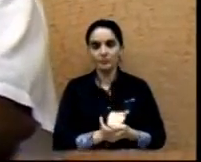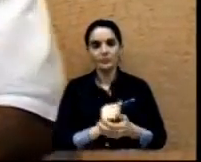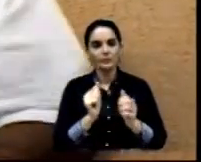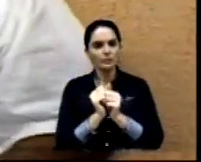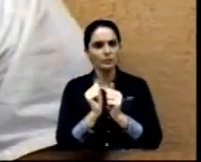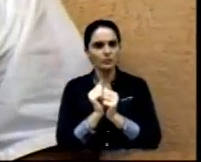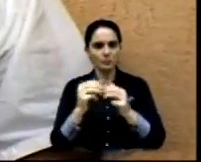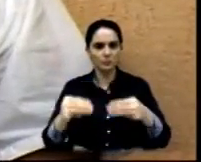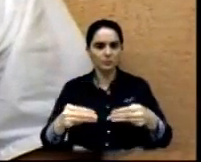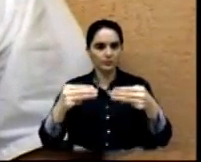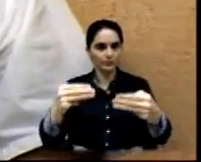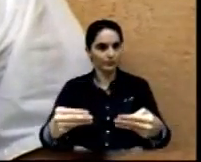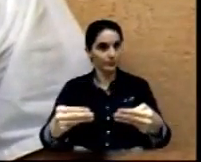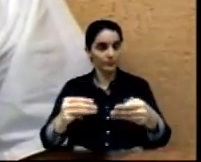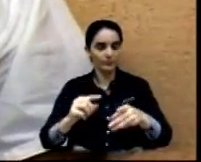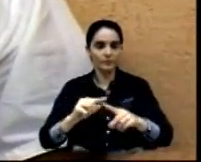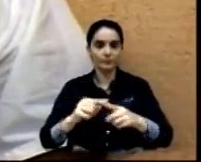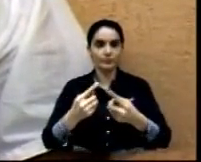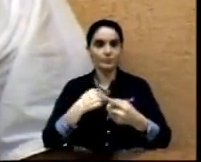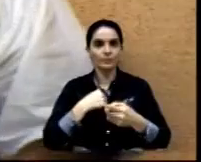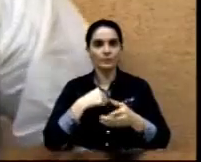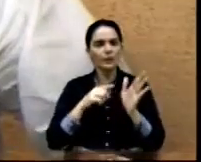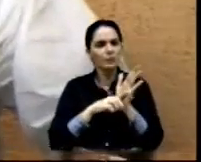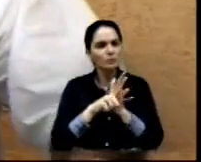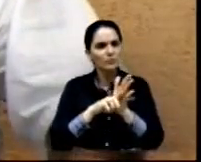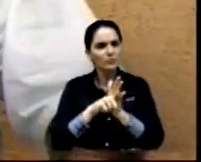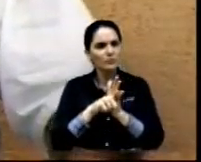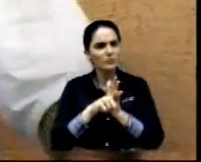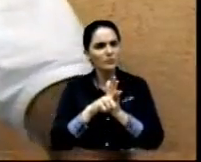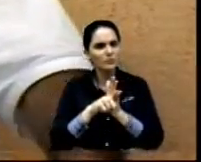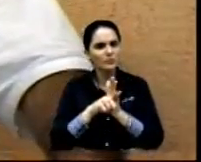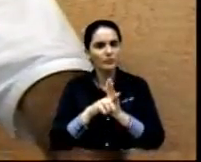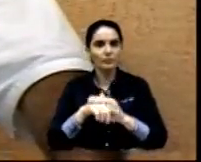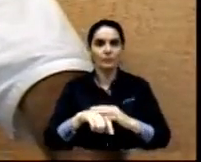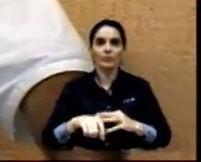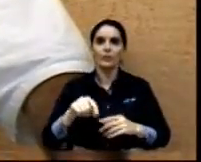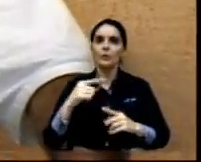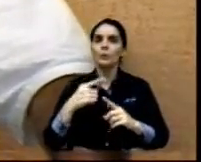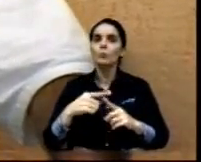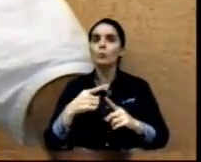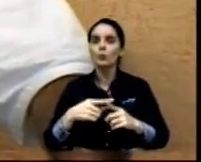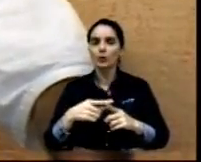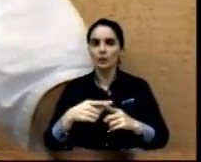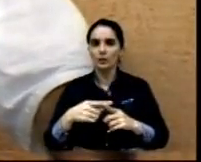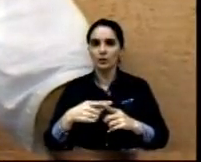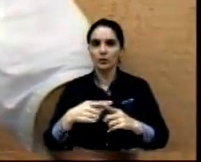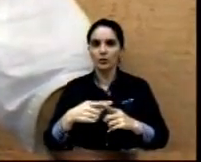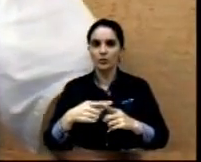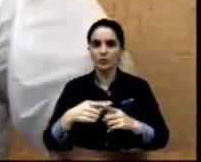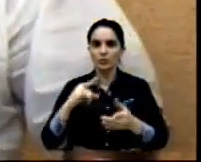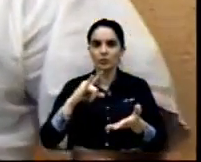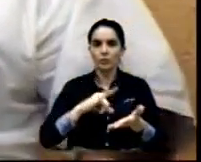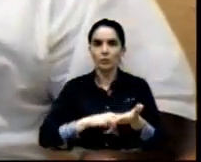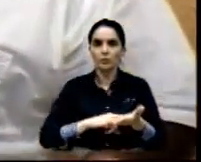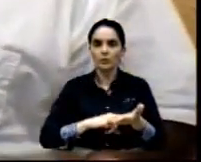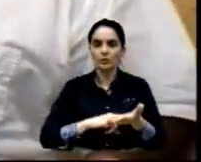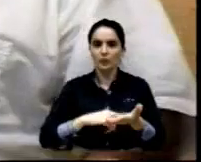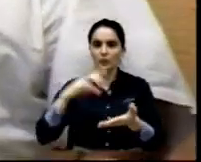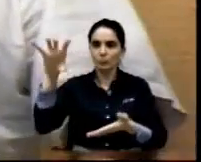né? Mas um questionamento. Por que o nosso novo contrato de radar vai custar tão